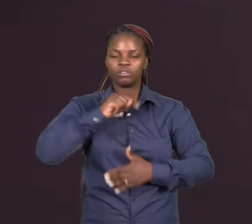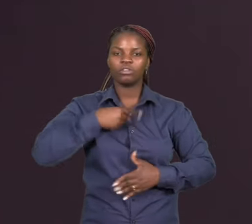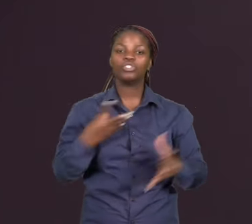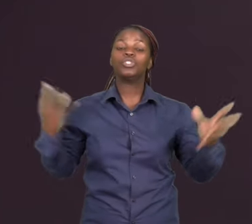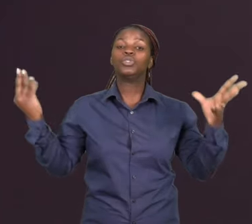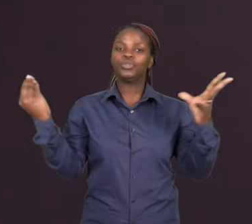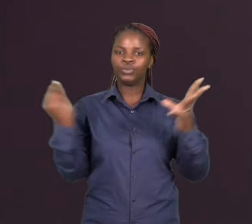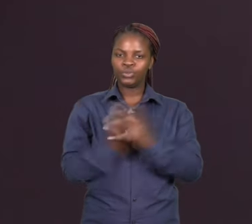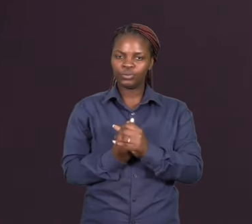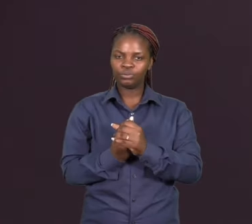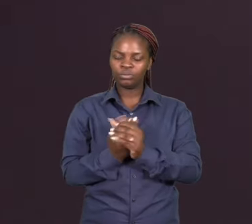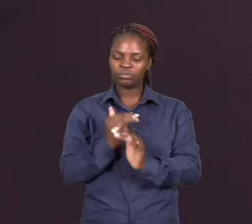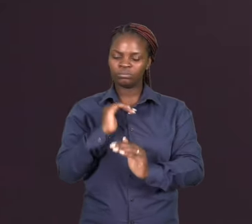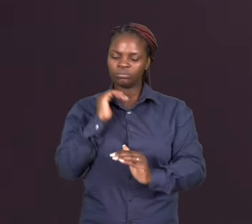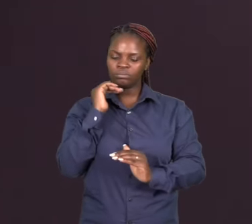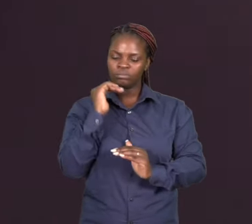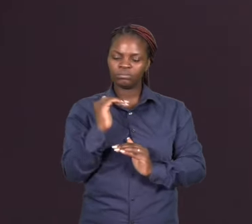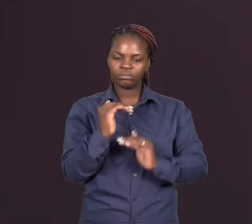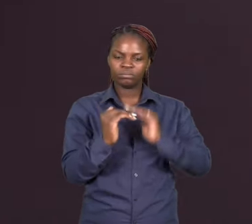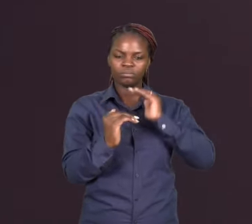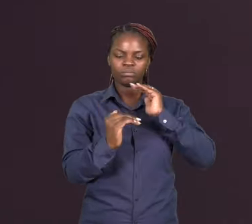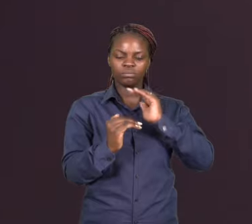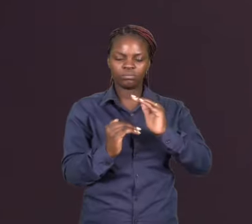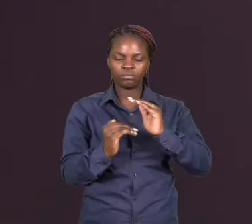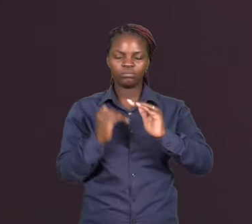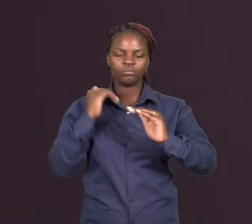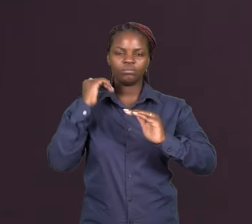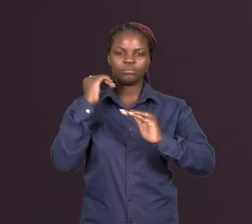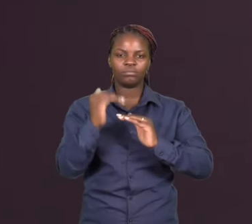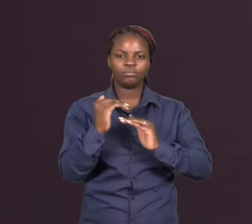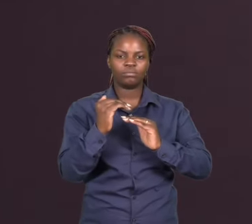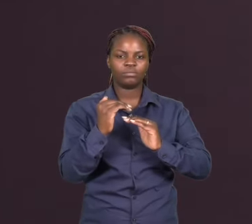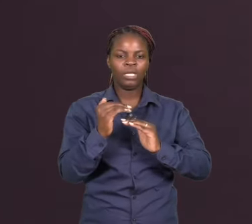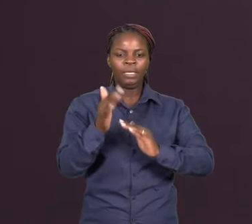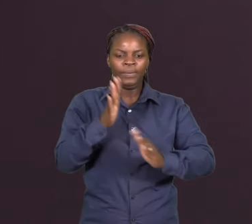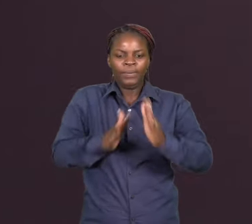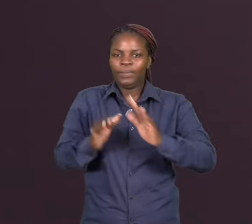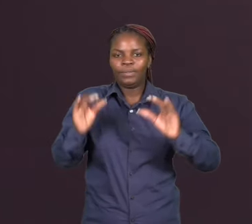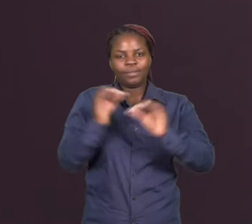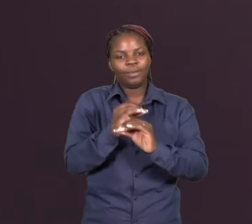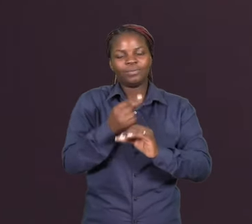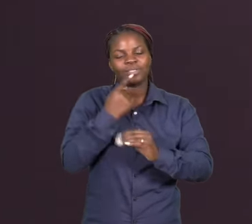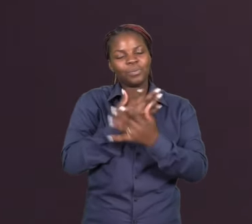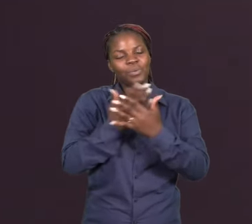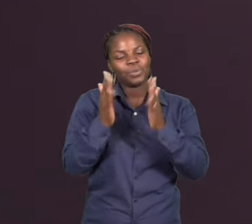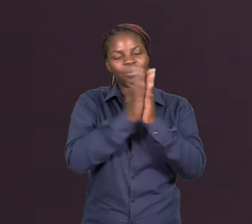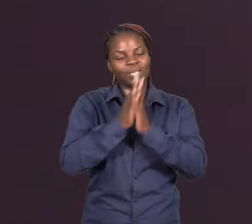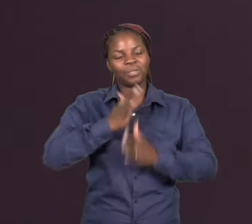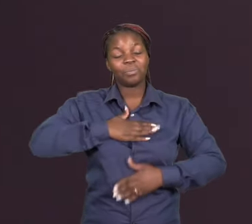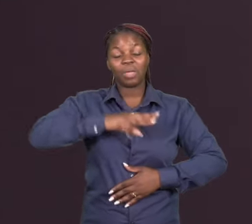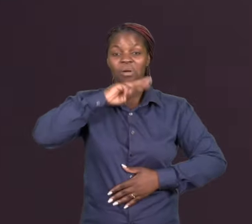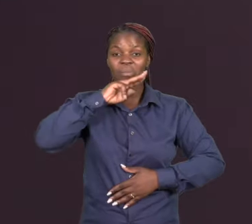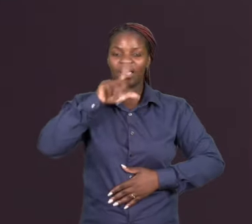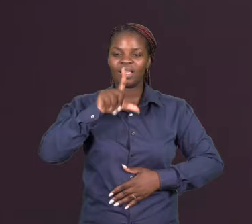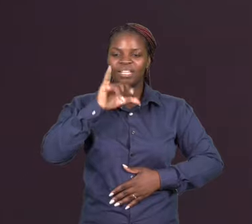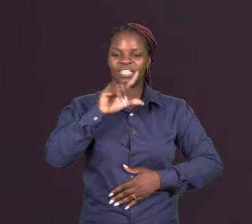e façamos movimento contrário Muito obrigada minha mãe lizarda da barca uma